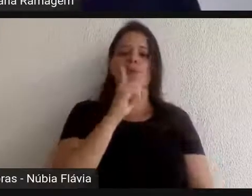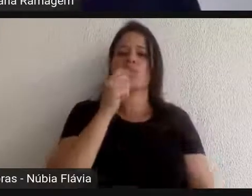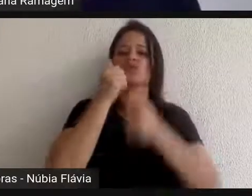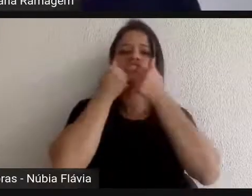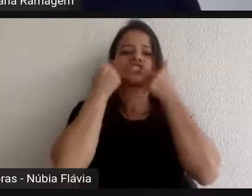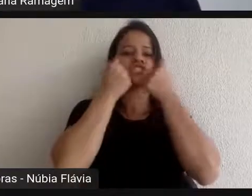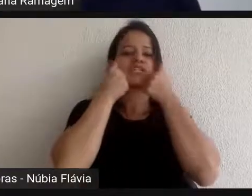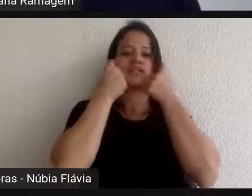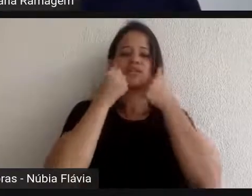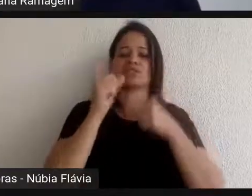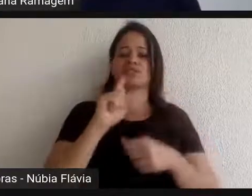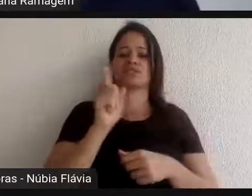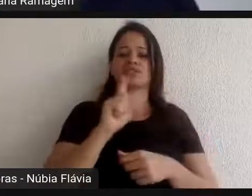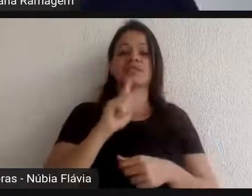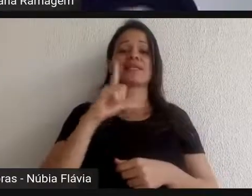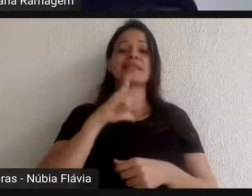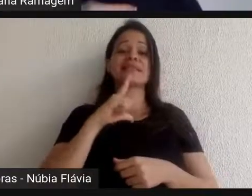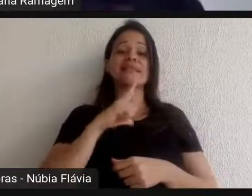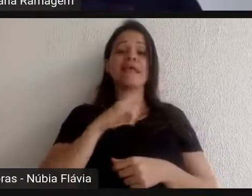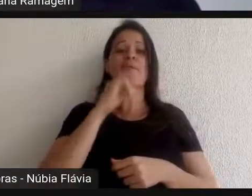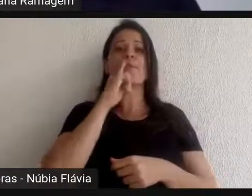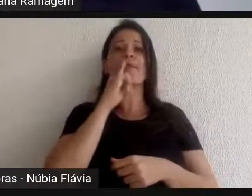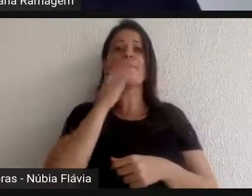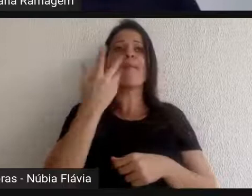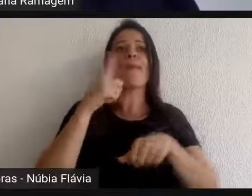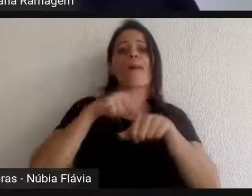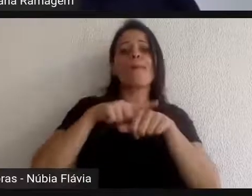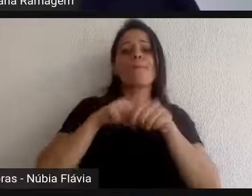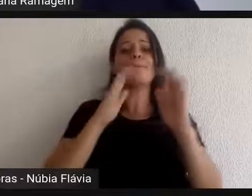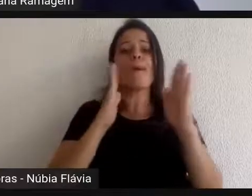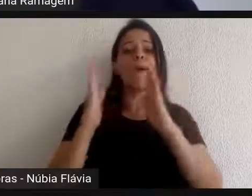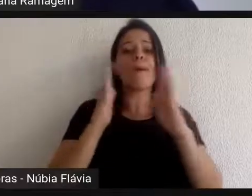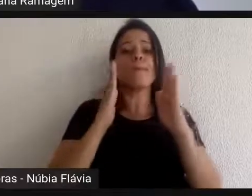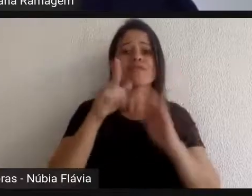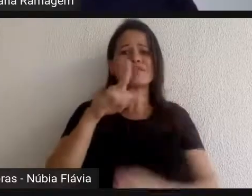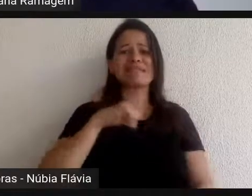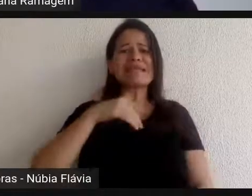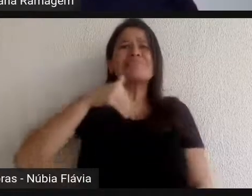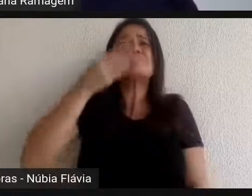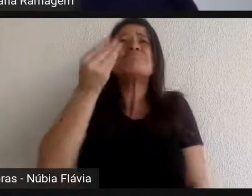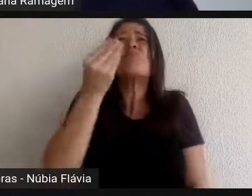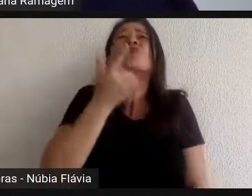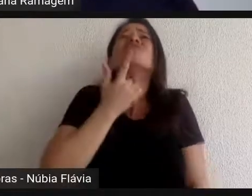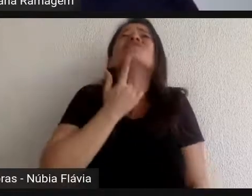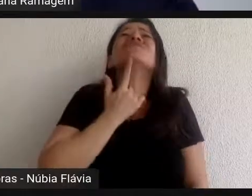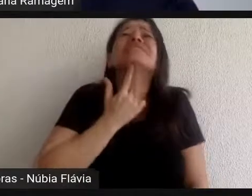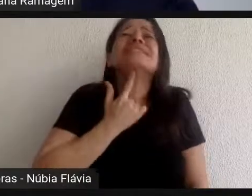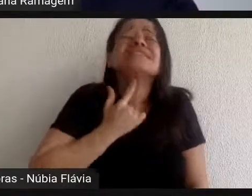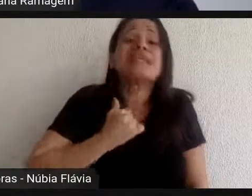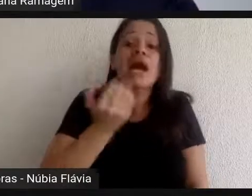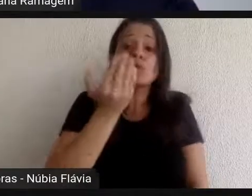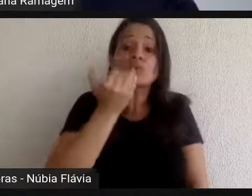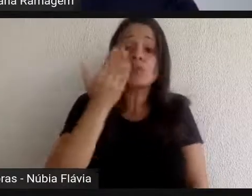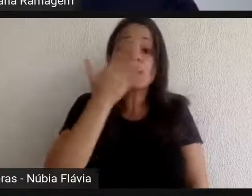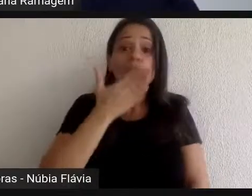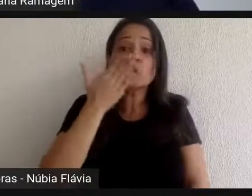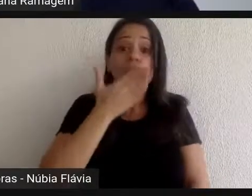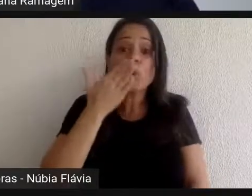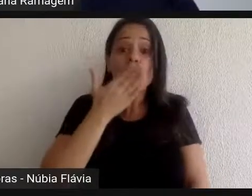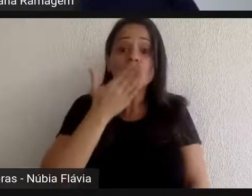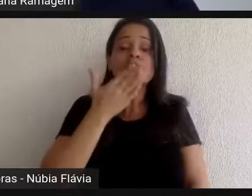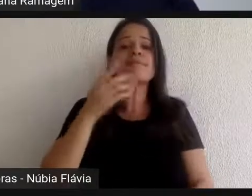recomendo? Existe algum momento do dia em que você tem mais vontade de comer doce, tá? A grande maioria